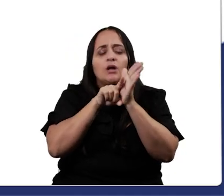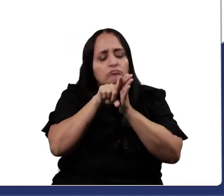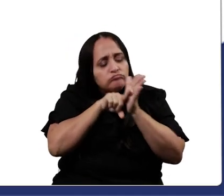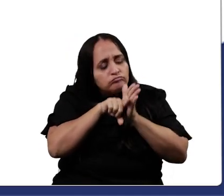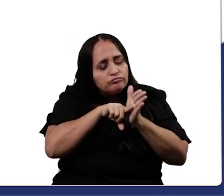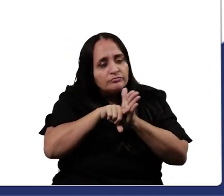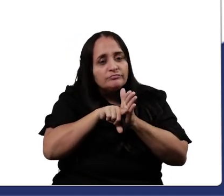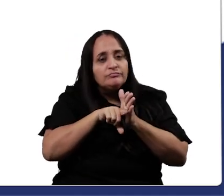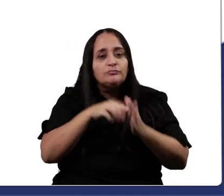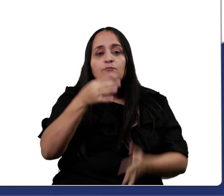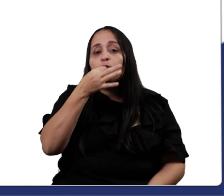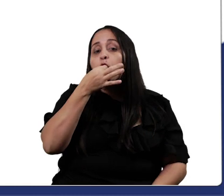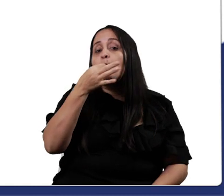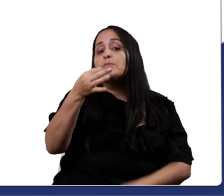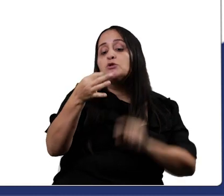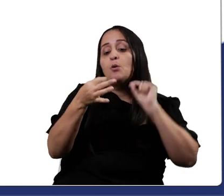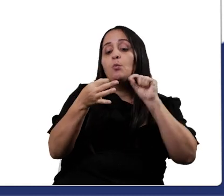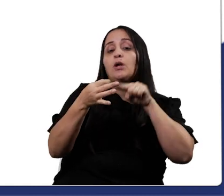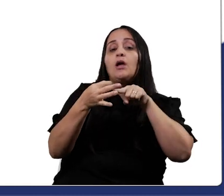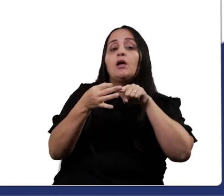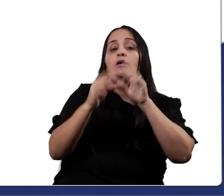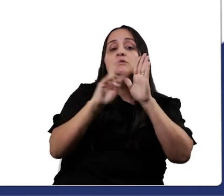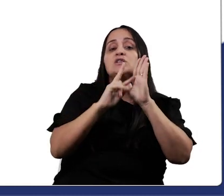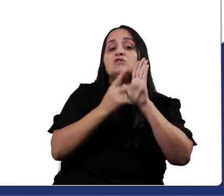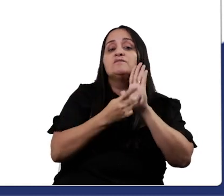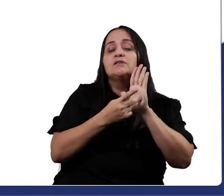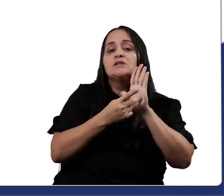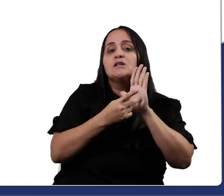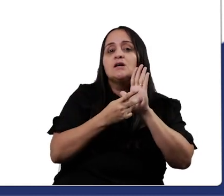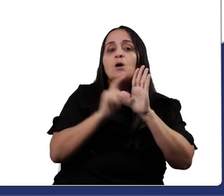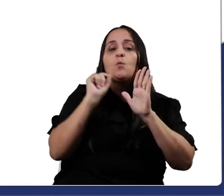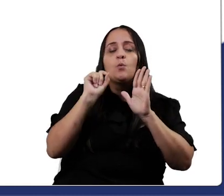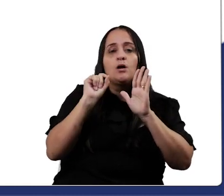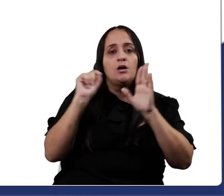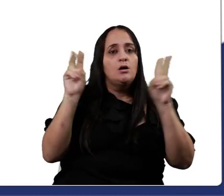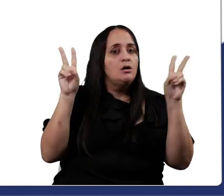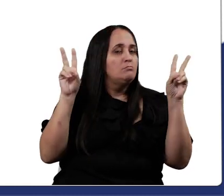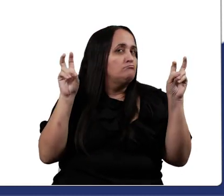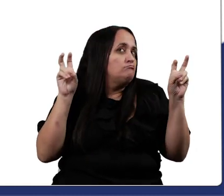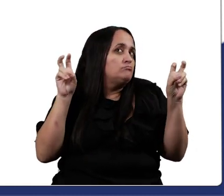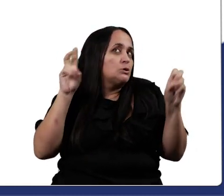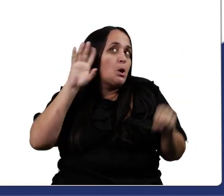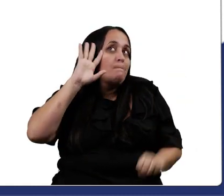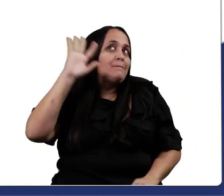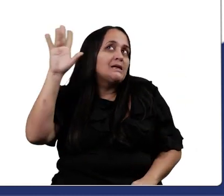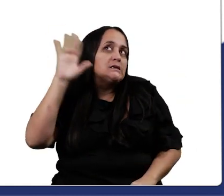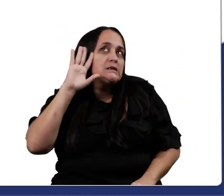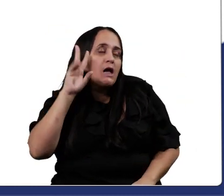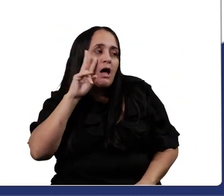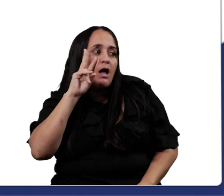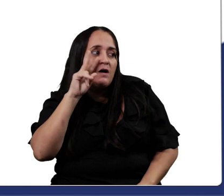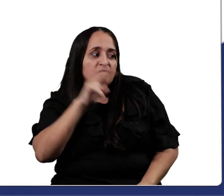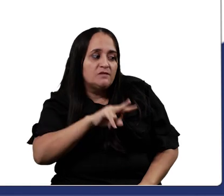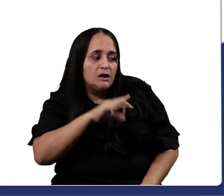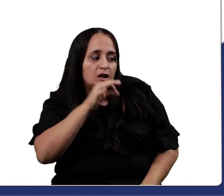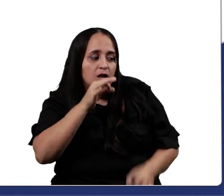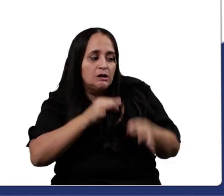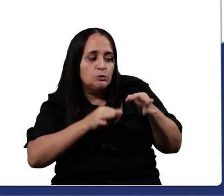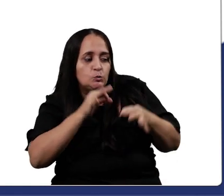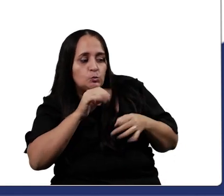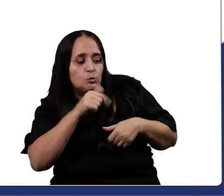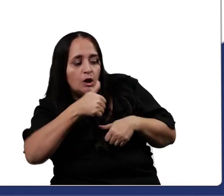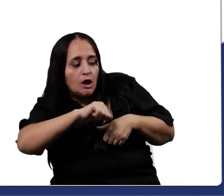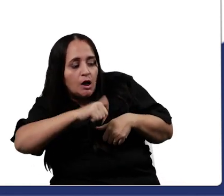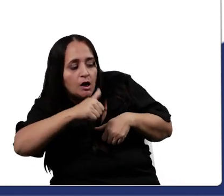Primeiro, maneira de pensar, de ver, de julgar, tá?